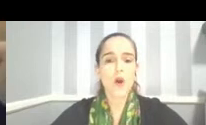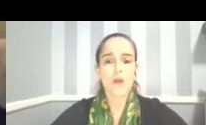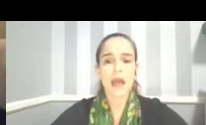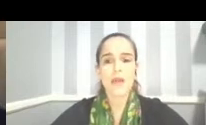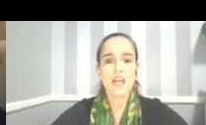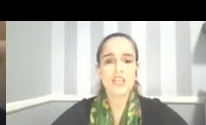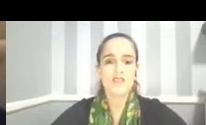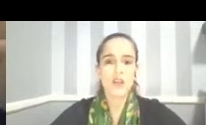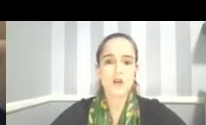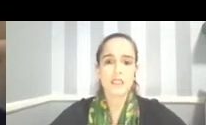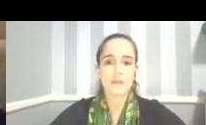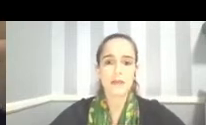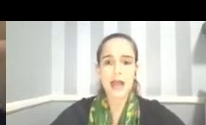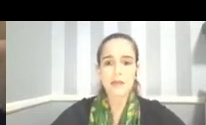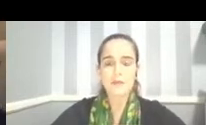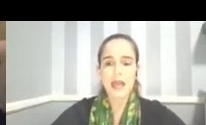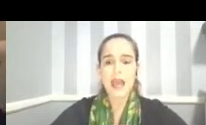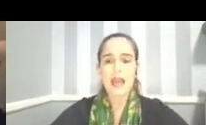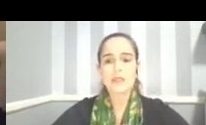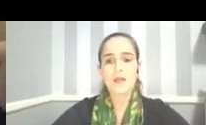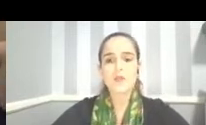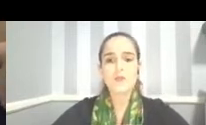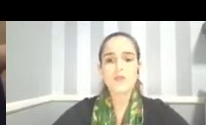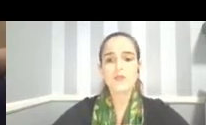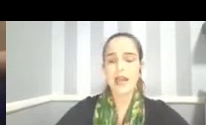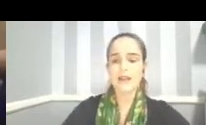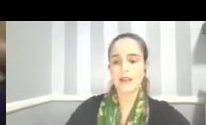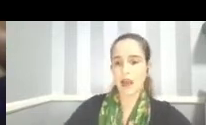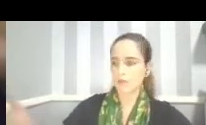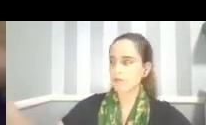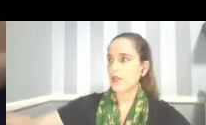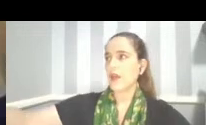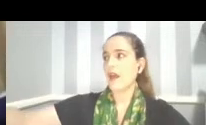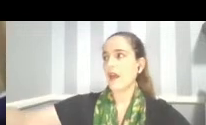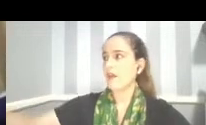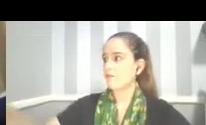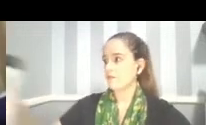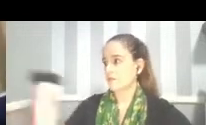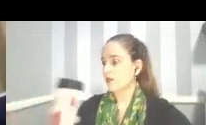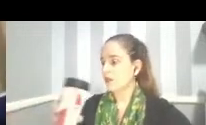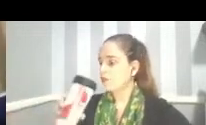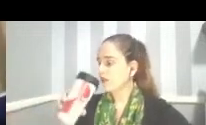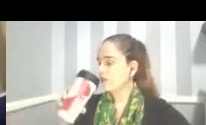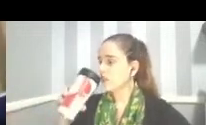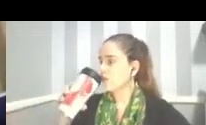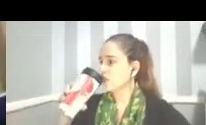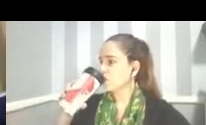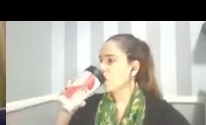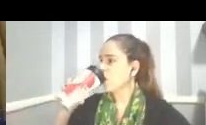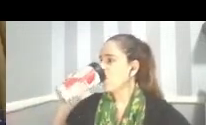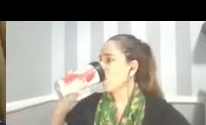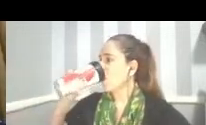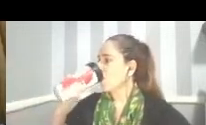do corpo, a hemorragia venosa e capilar, elas são mais comuns do que a arterial. O que eu estou querendo dizer